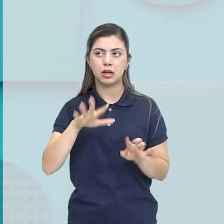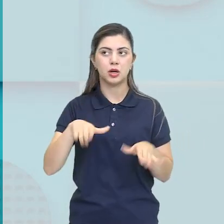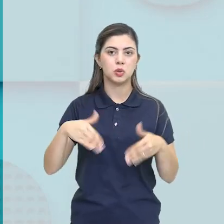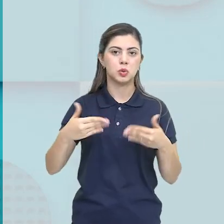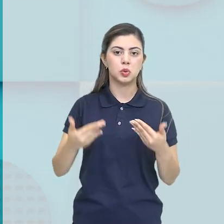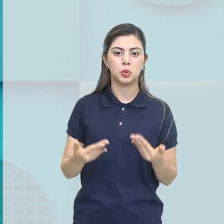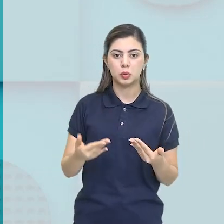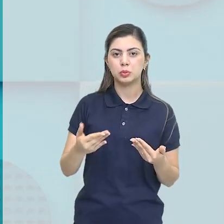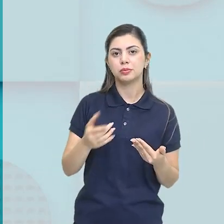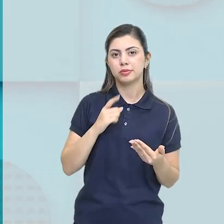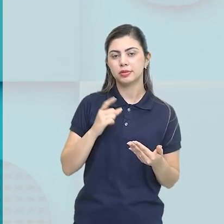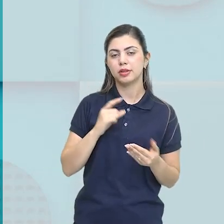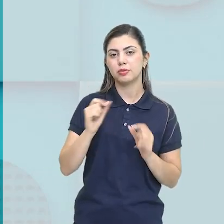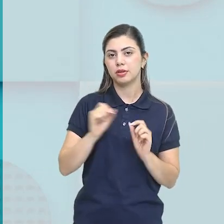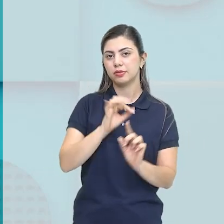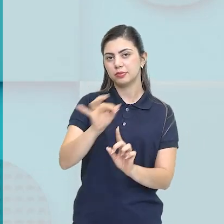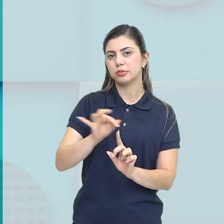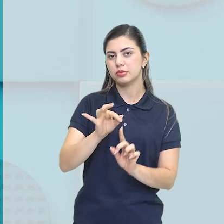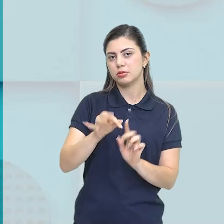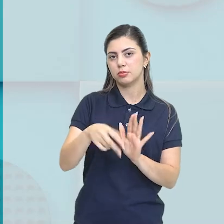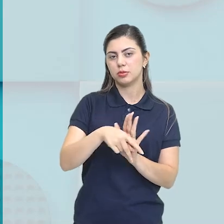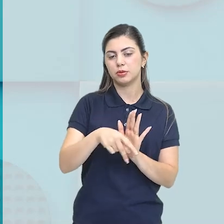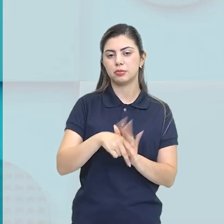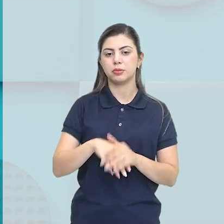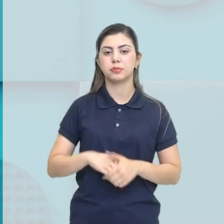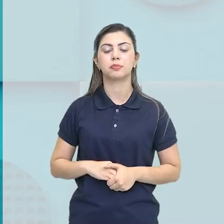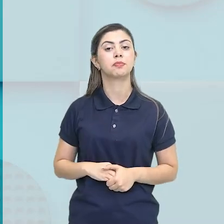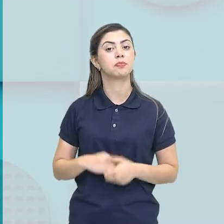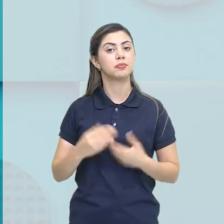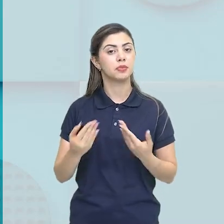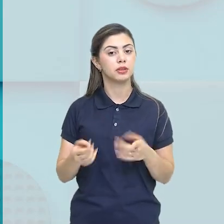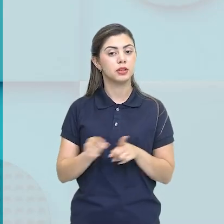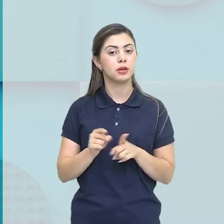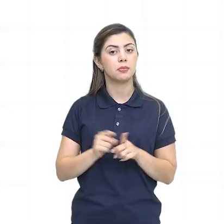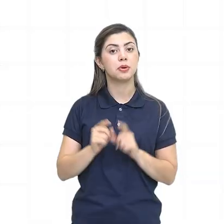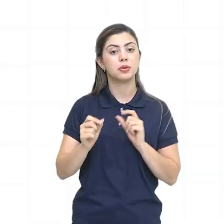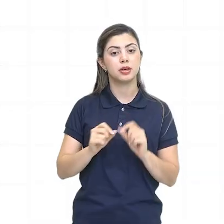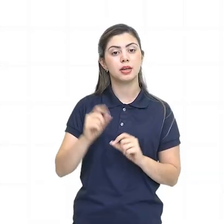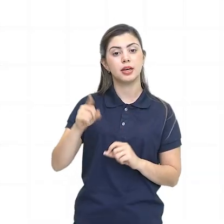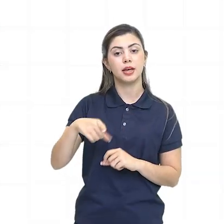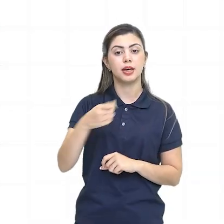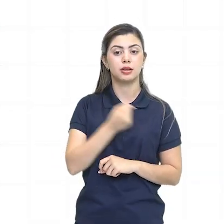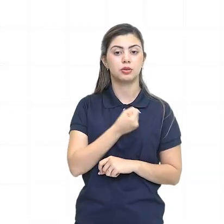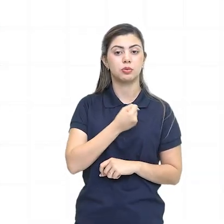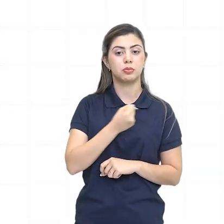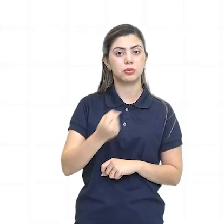personagem, e vai ter outras funções. Então, indica também enumeração.